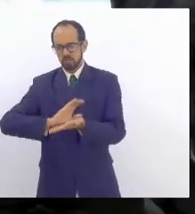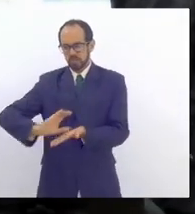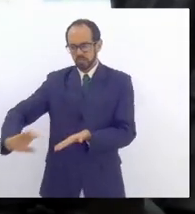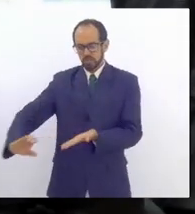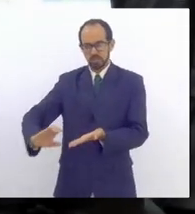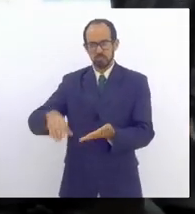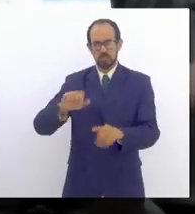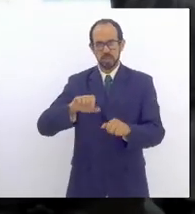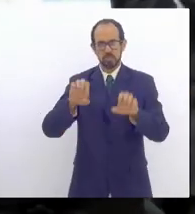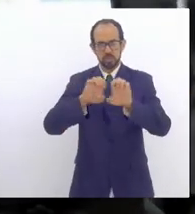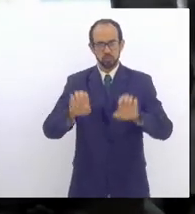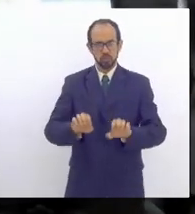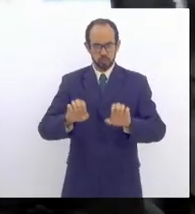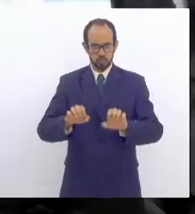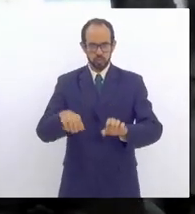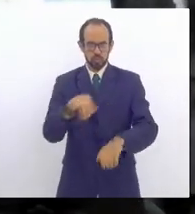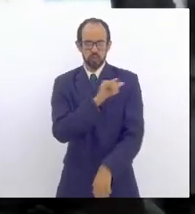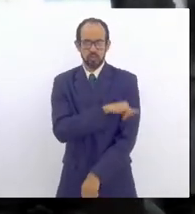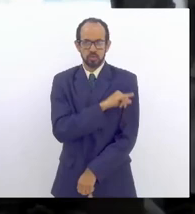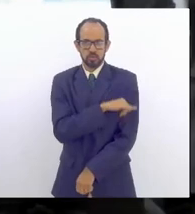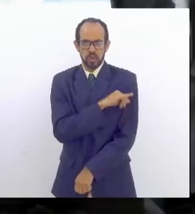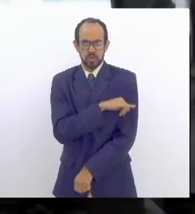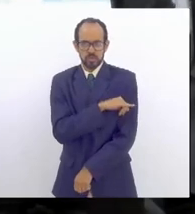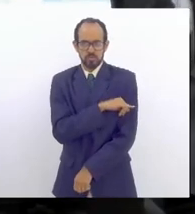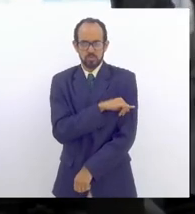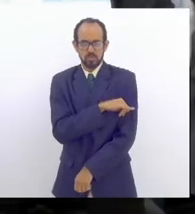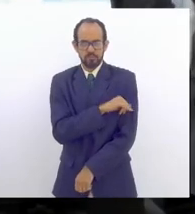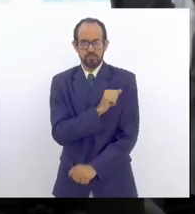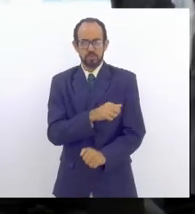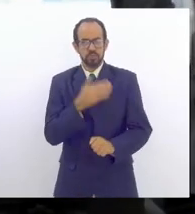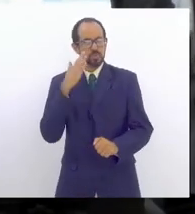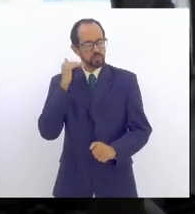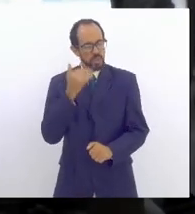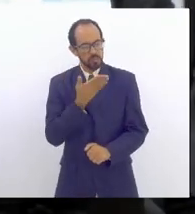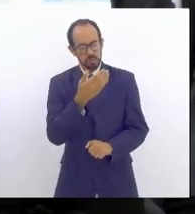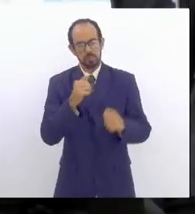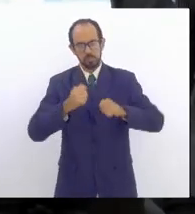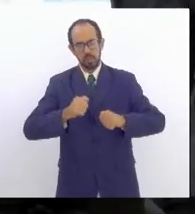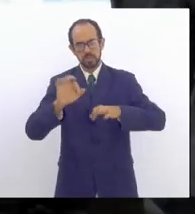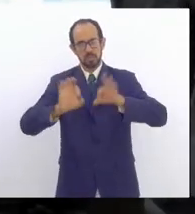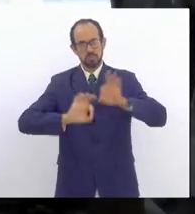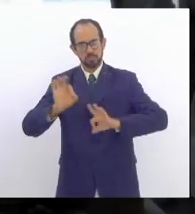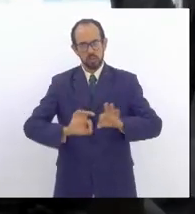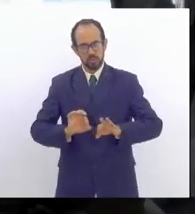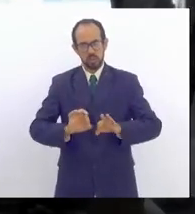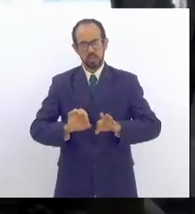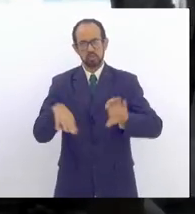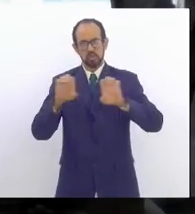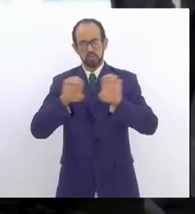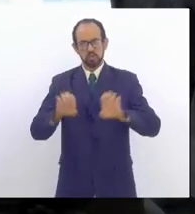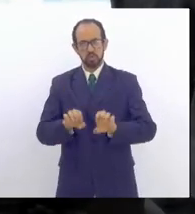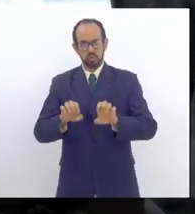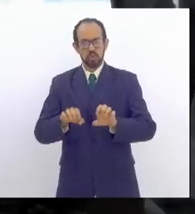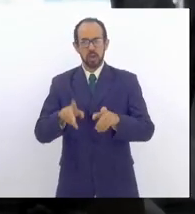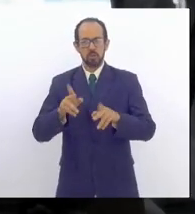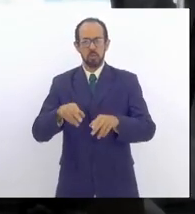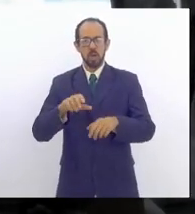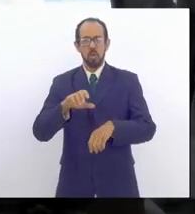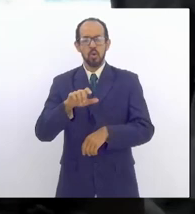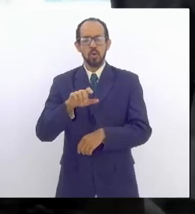Janeiro. Parte disso, como se sabe, poderá ser investido em projetos estruturantes, como o gasoduto da Rota